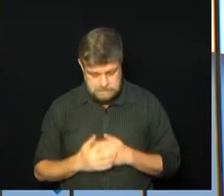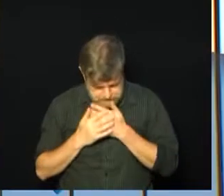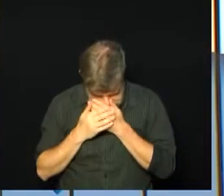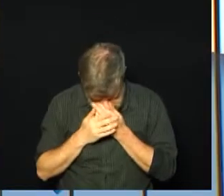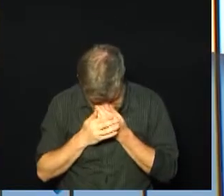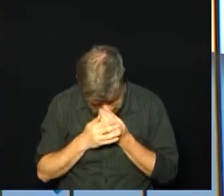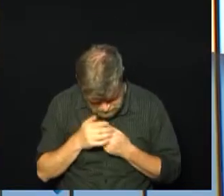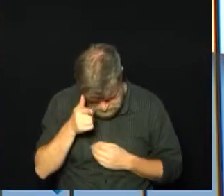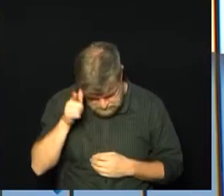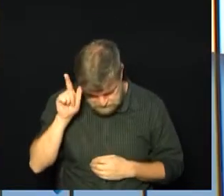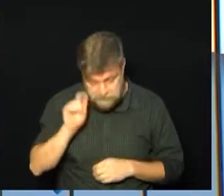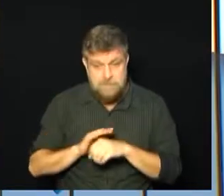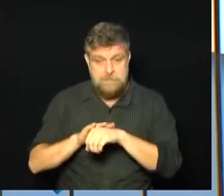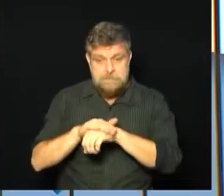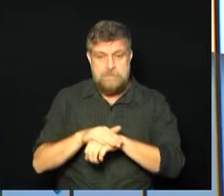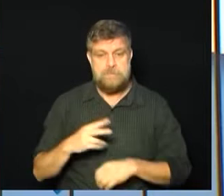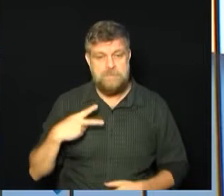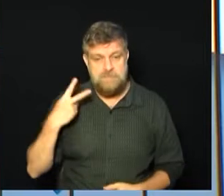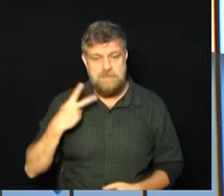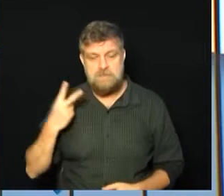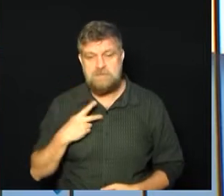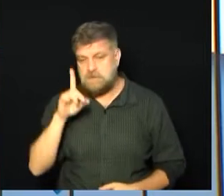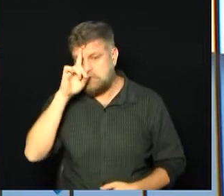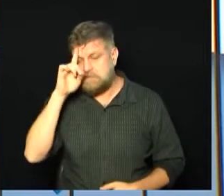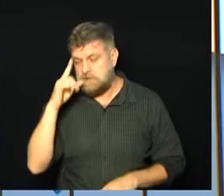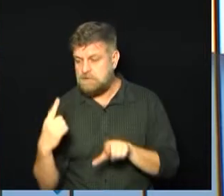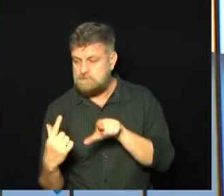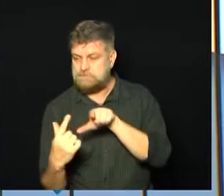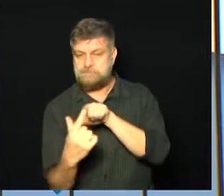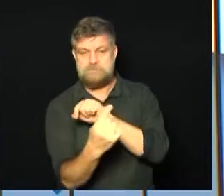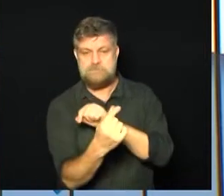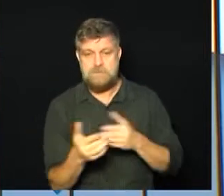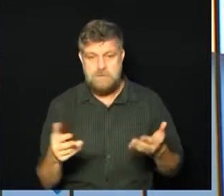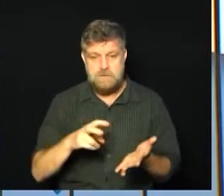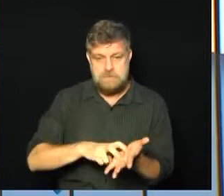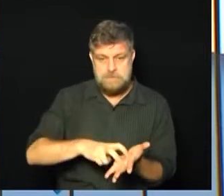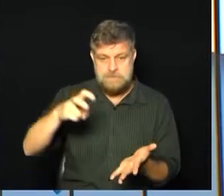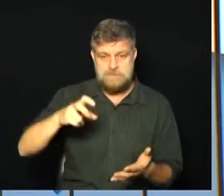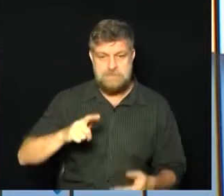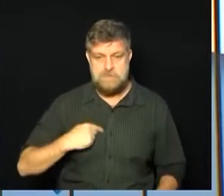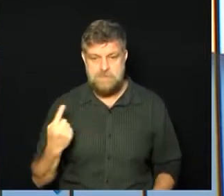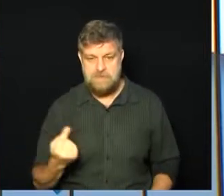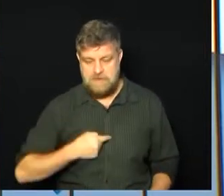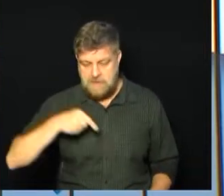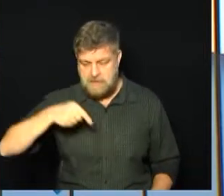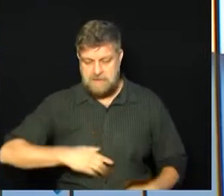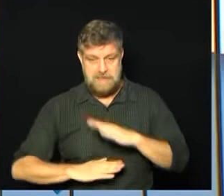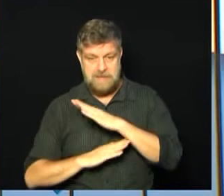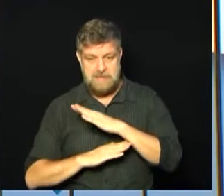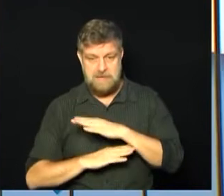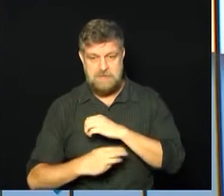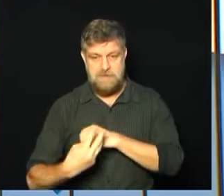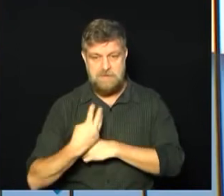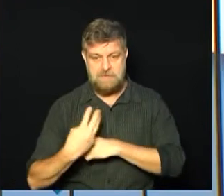E ontem à noite mesmo, o vereador já teve alta hospitalar e hoje pela manhã enviou à nossa redação uma